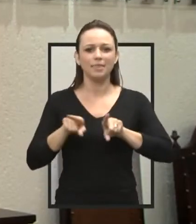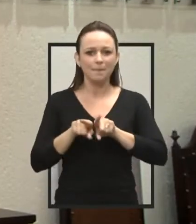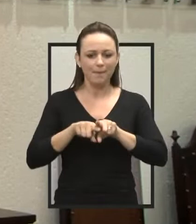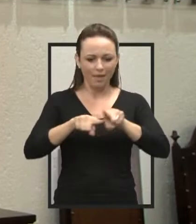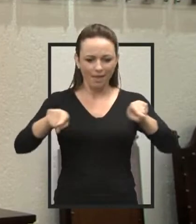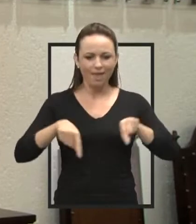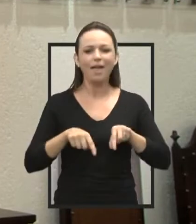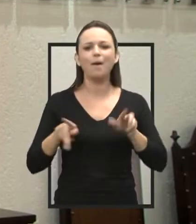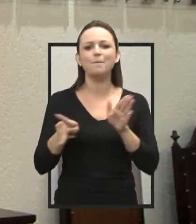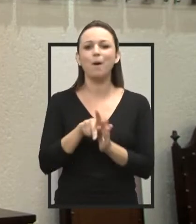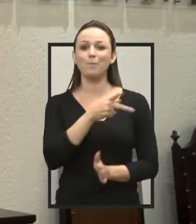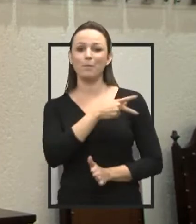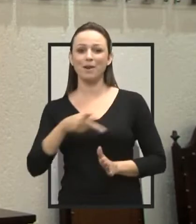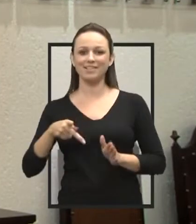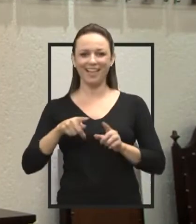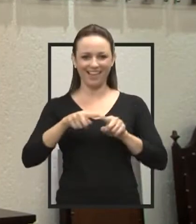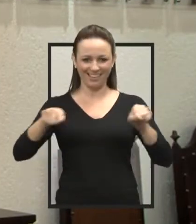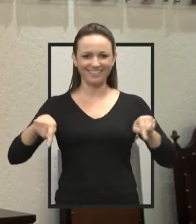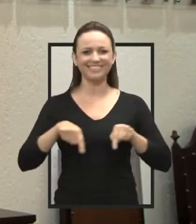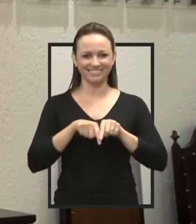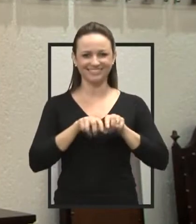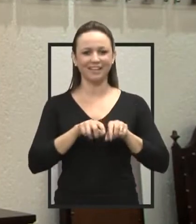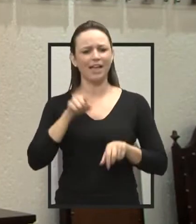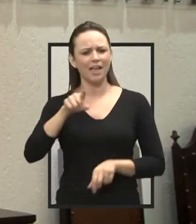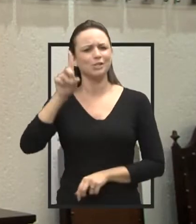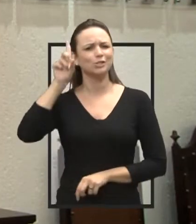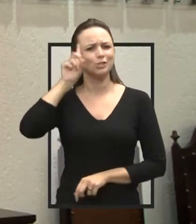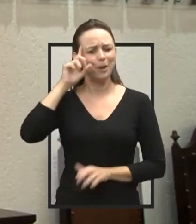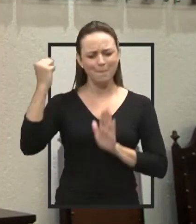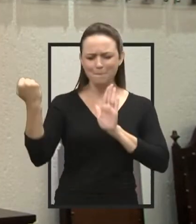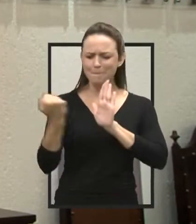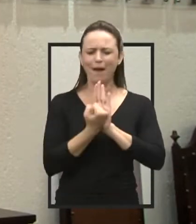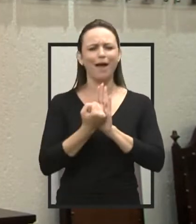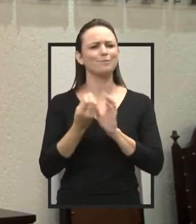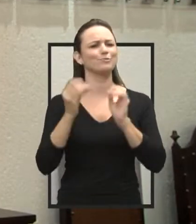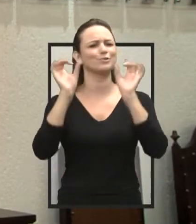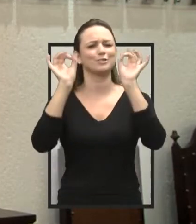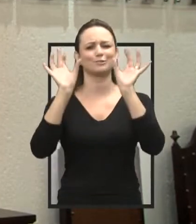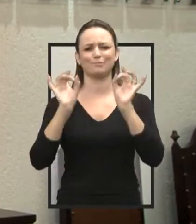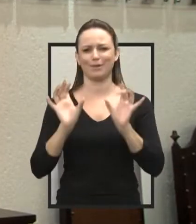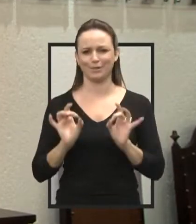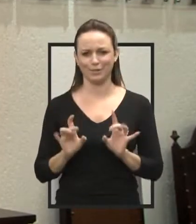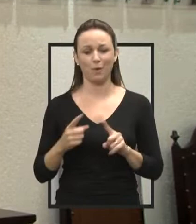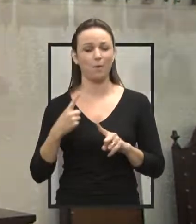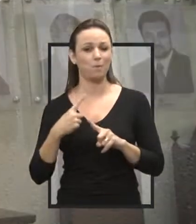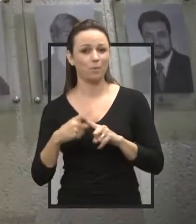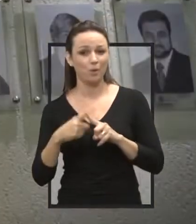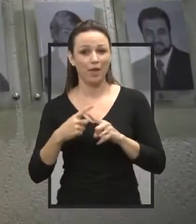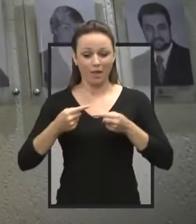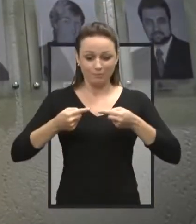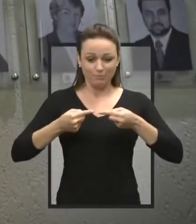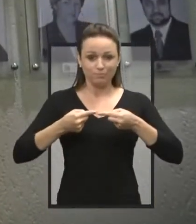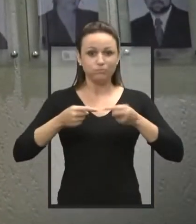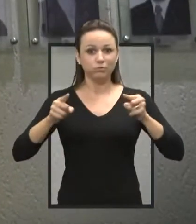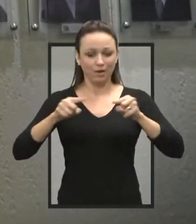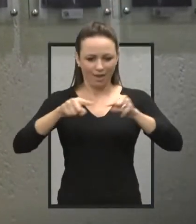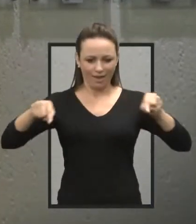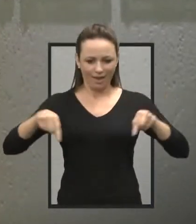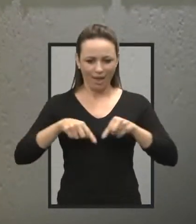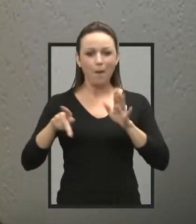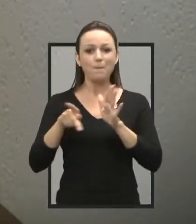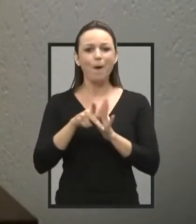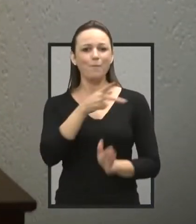dos presidentes. Esta data ficou marcada de uma maneira muito especial, porque por ocasião da inauguração da Galeria